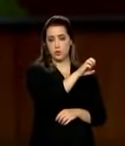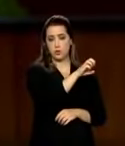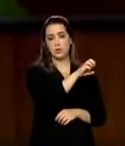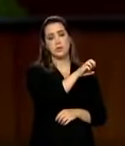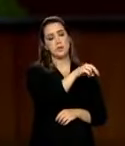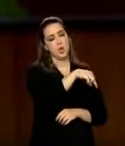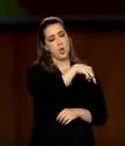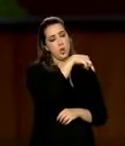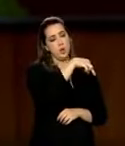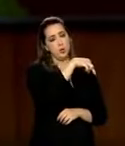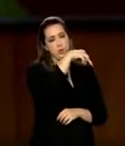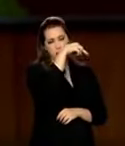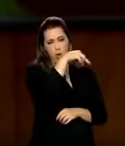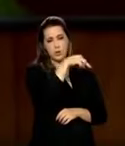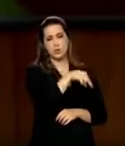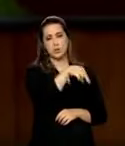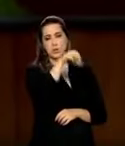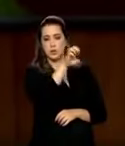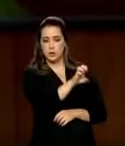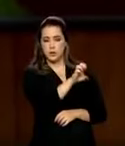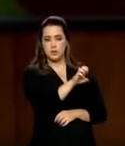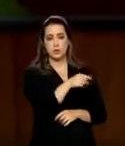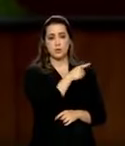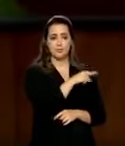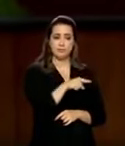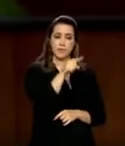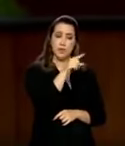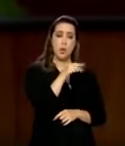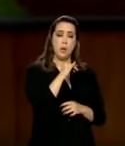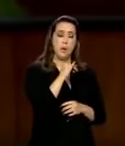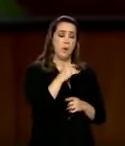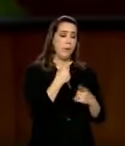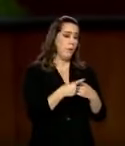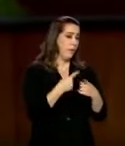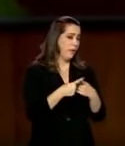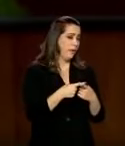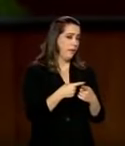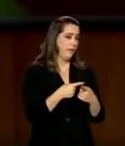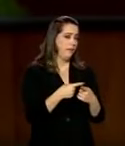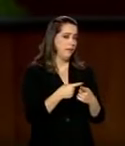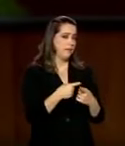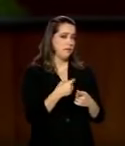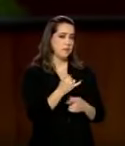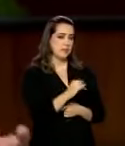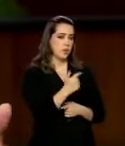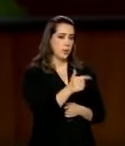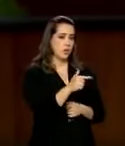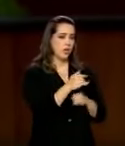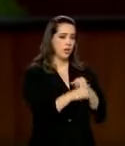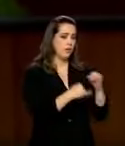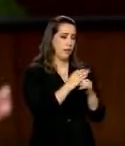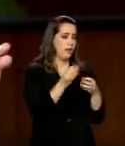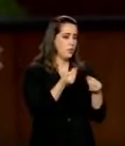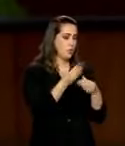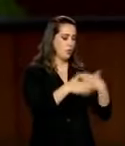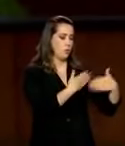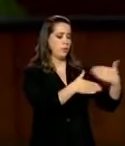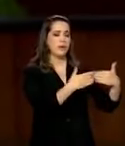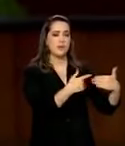a internet, realmente, sem ela, você não tem como acompanhar o progresso de um país. E você pode ver, quando eu